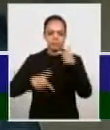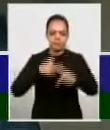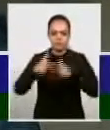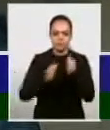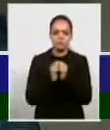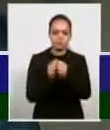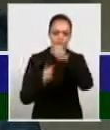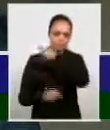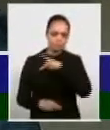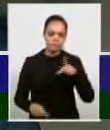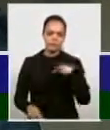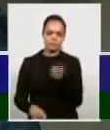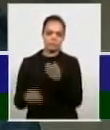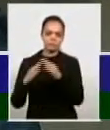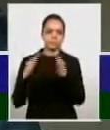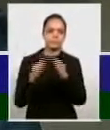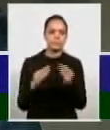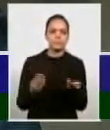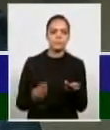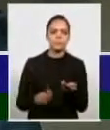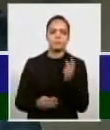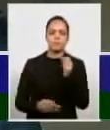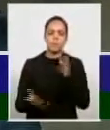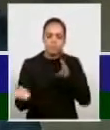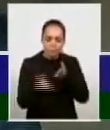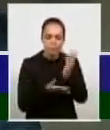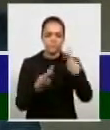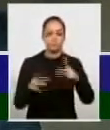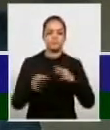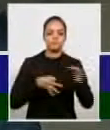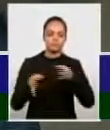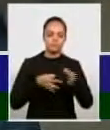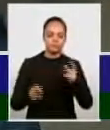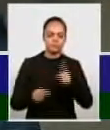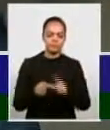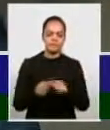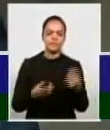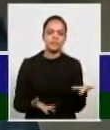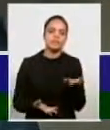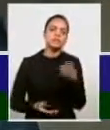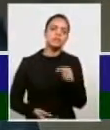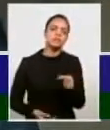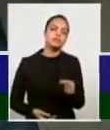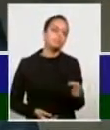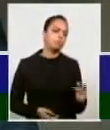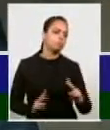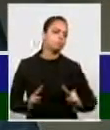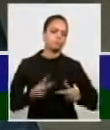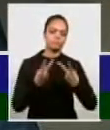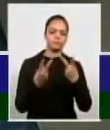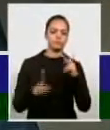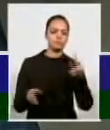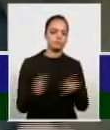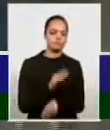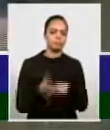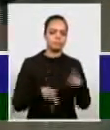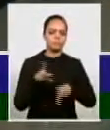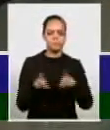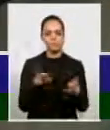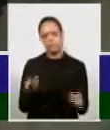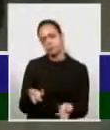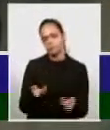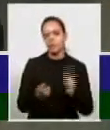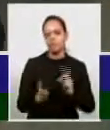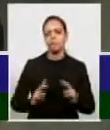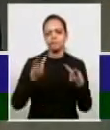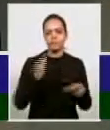com o presidente da nossa casa para passar, porque é, uma, é um ganho para a população. Não, não é